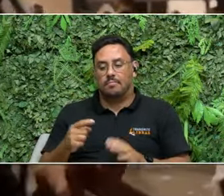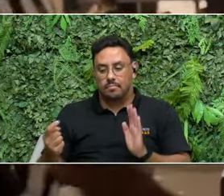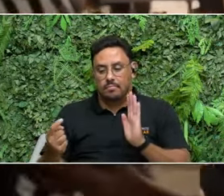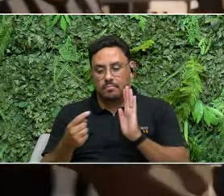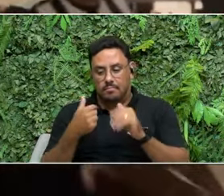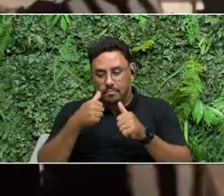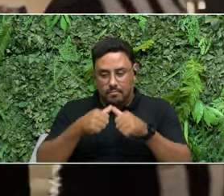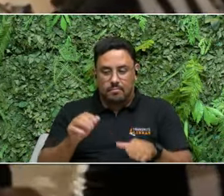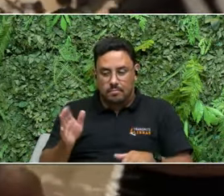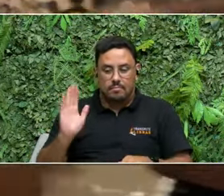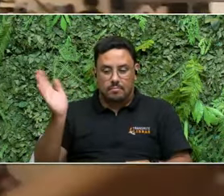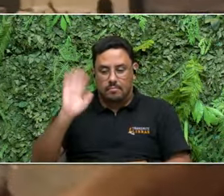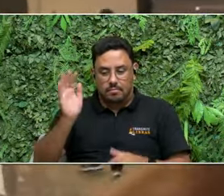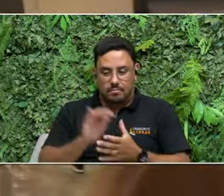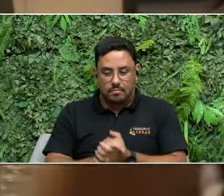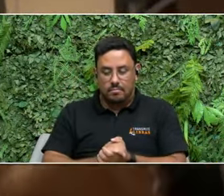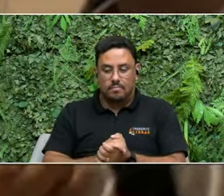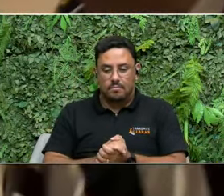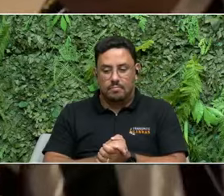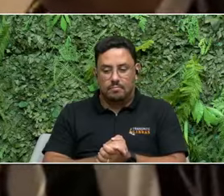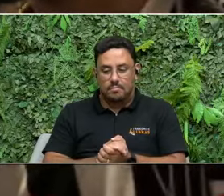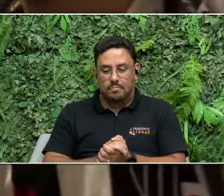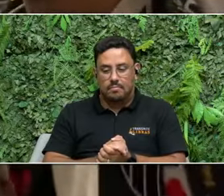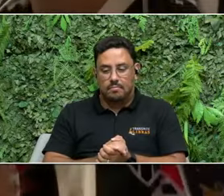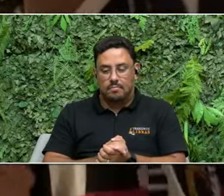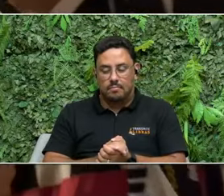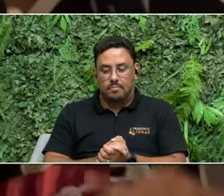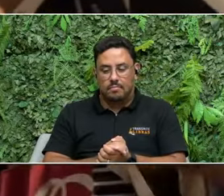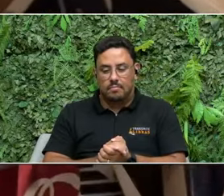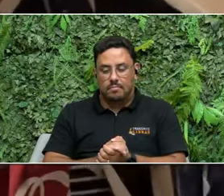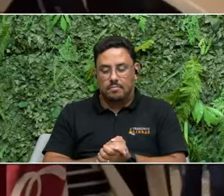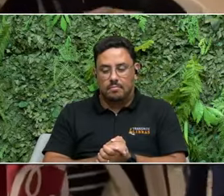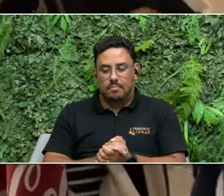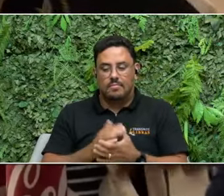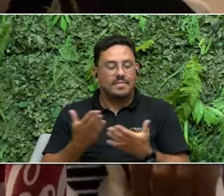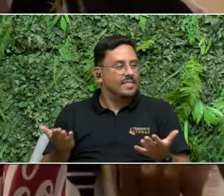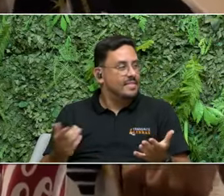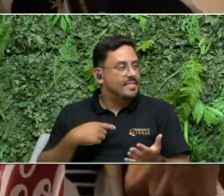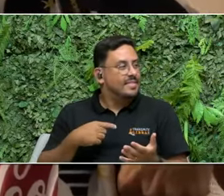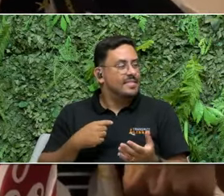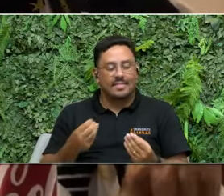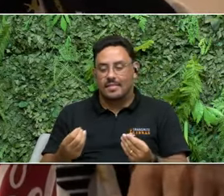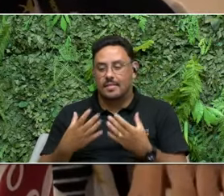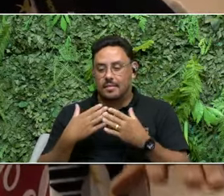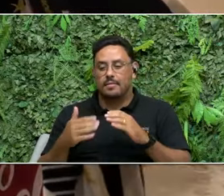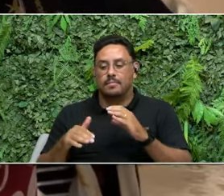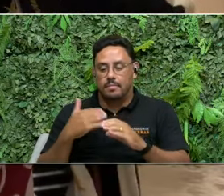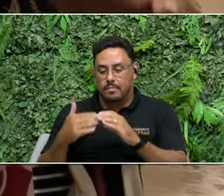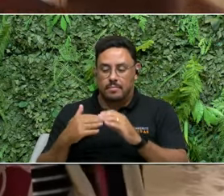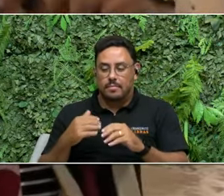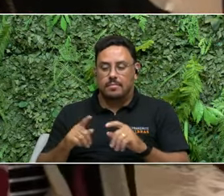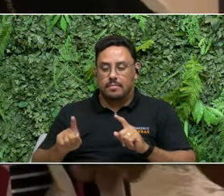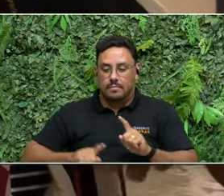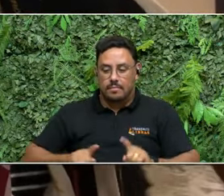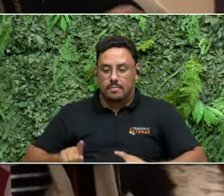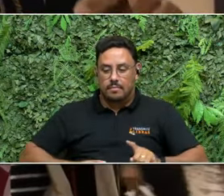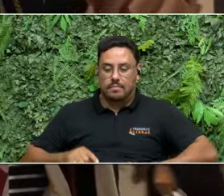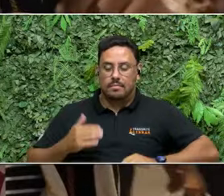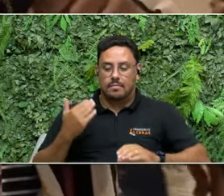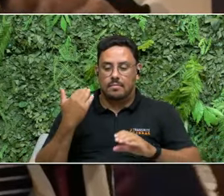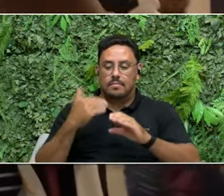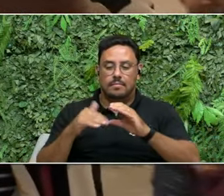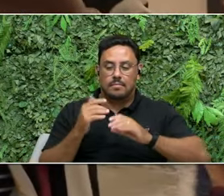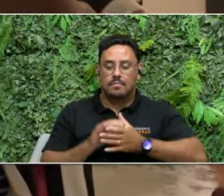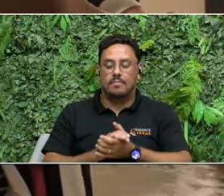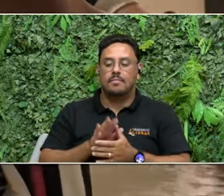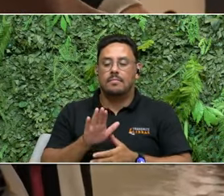aí com vocês até a próxima ó vai lá até só a última coisa só que eu já recebi umas mensagens do meu primo aqui eu vou mandar um recado para